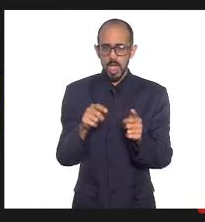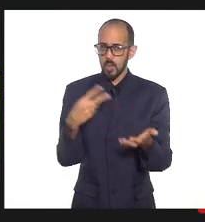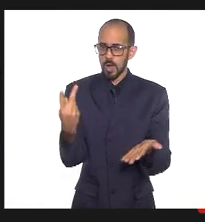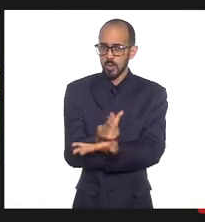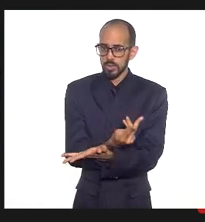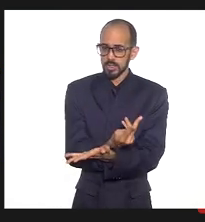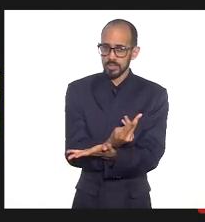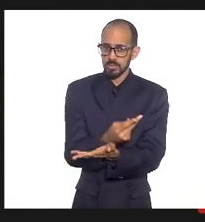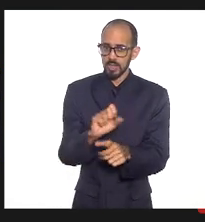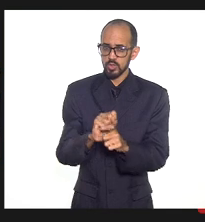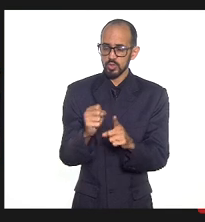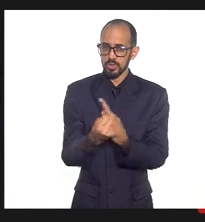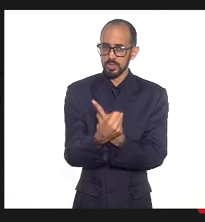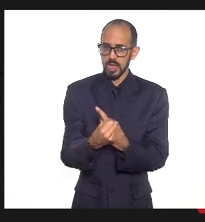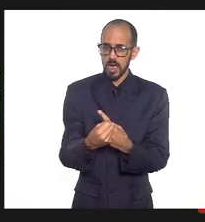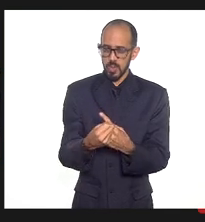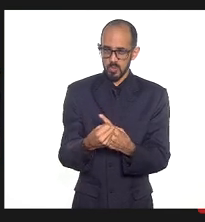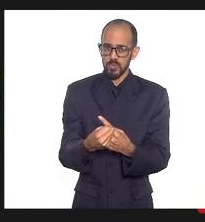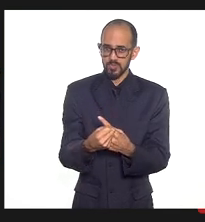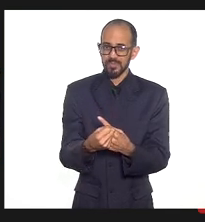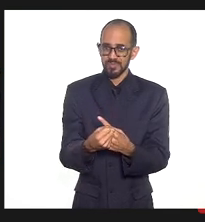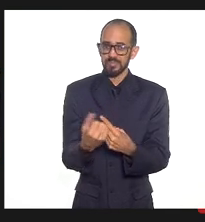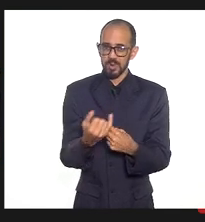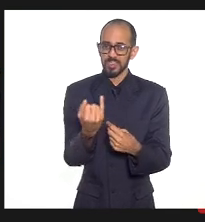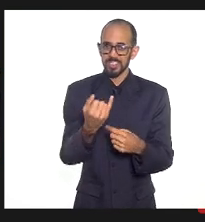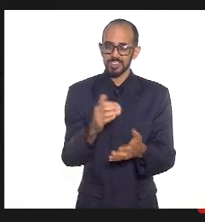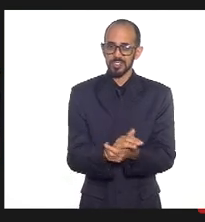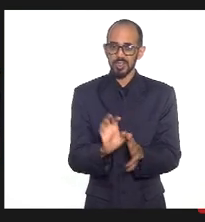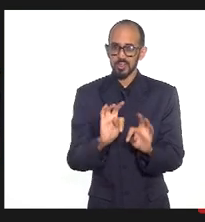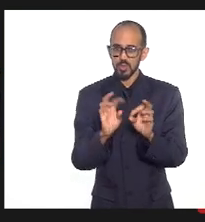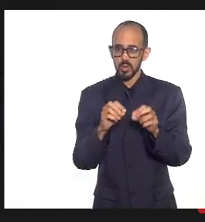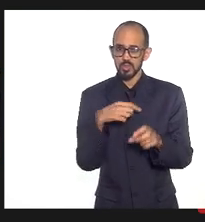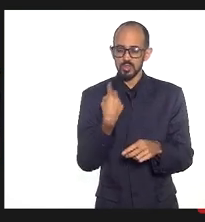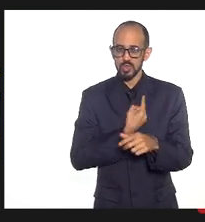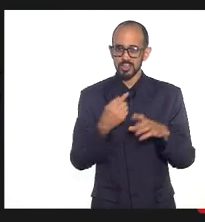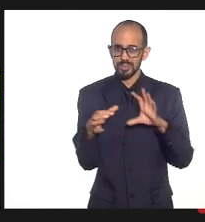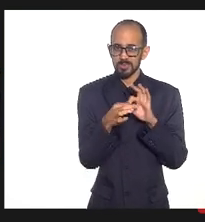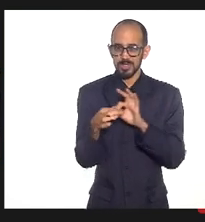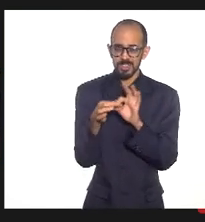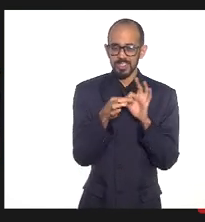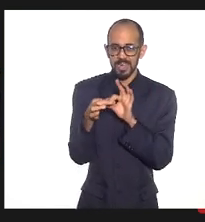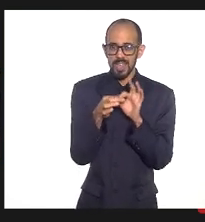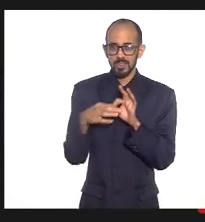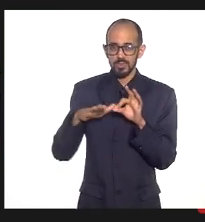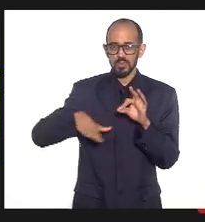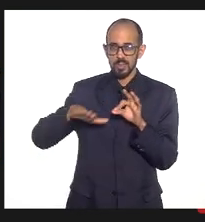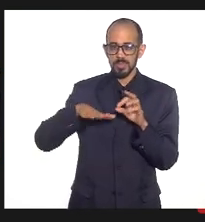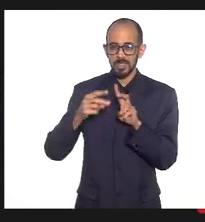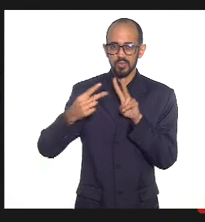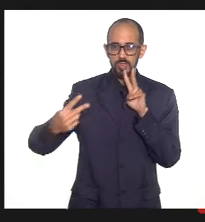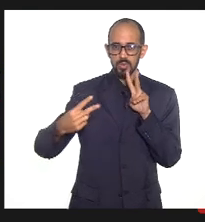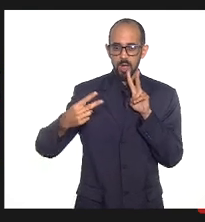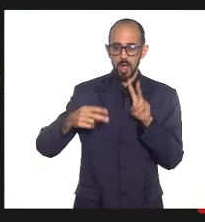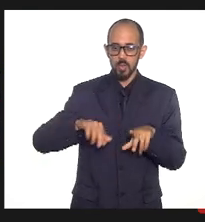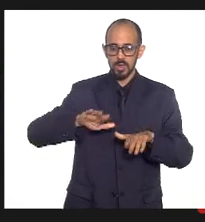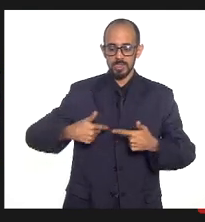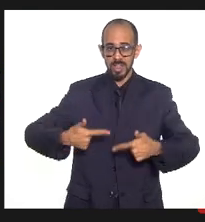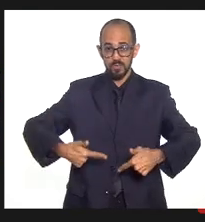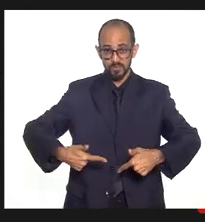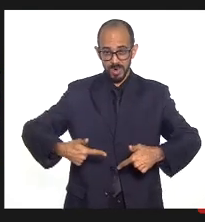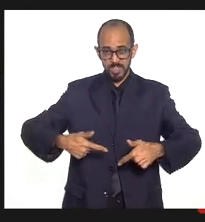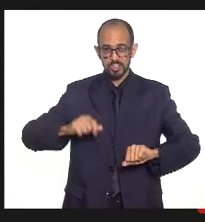social dos últimos tempos. E nós estamos todos ligados dentro de um universo virtual. Então, essa frente ela surge